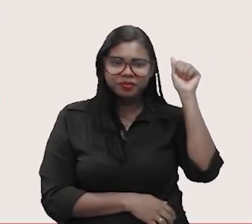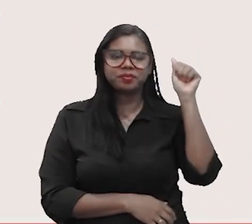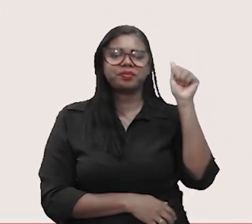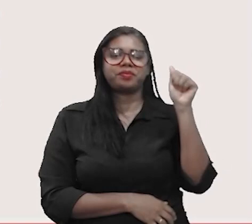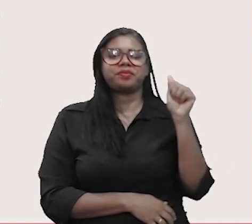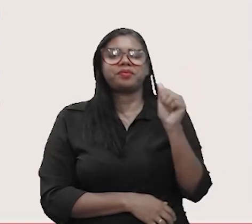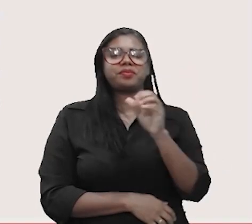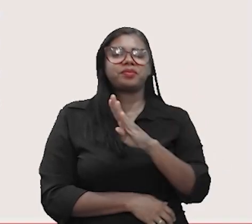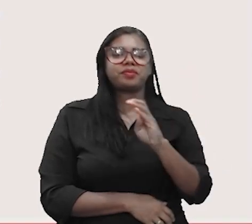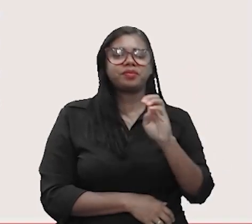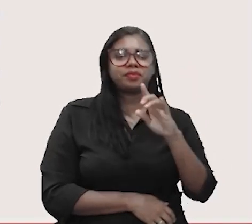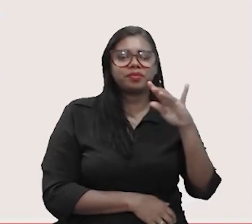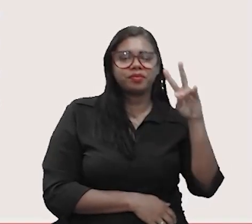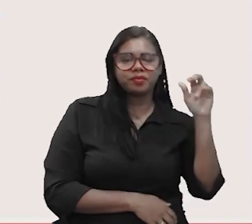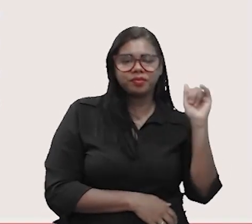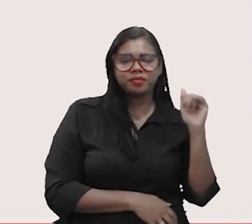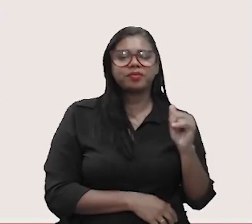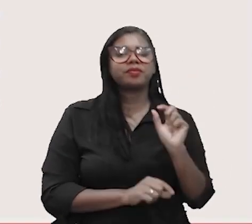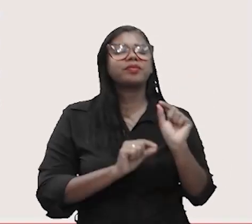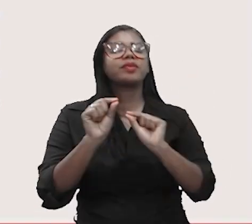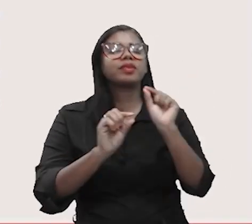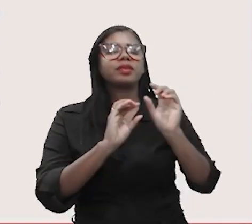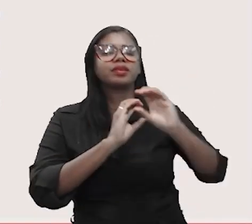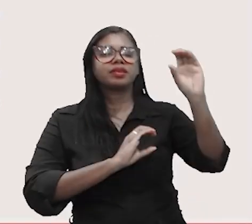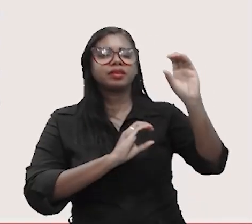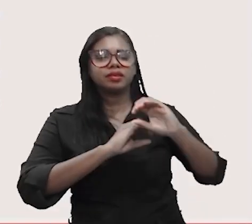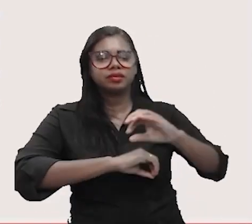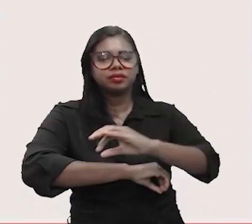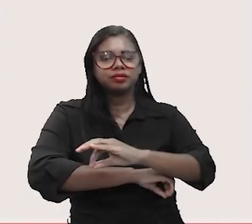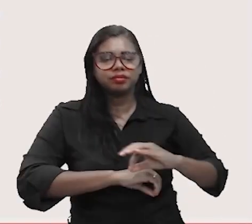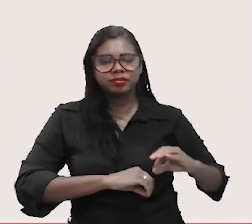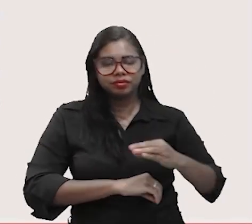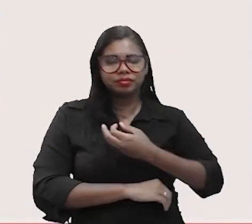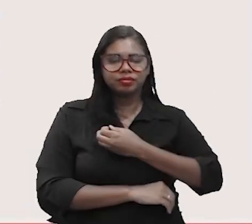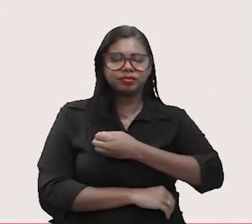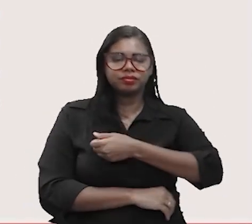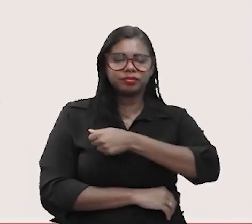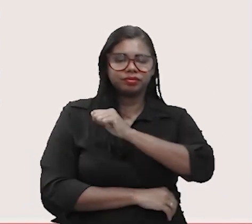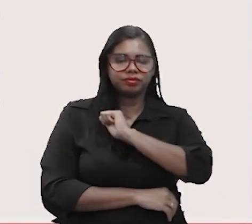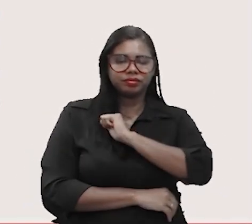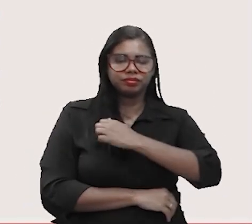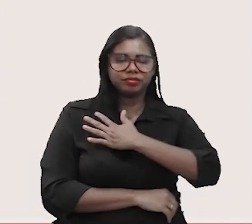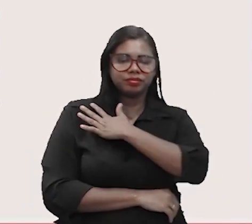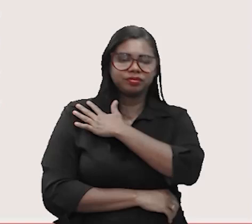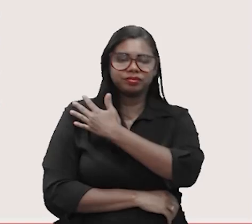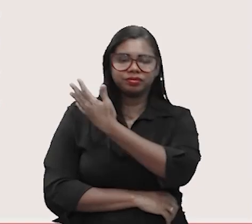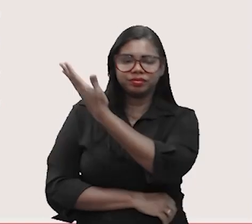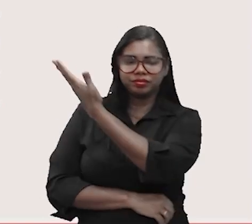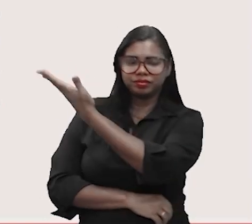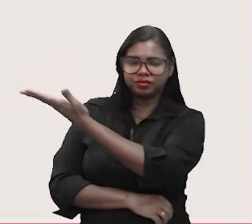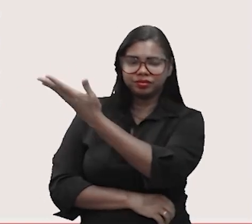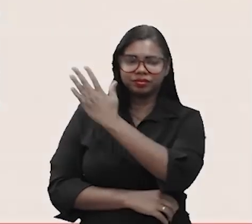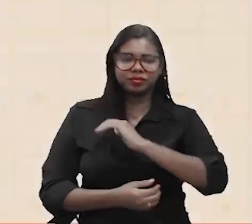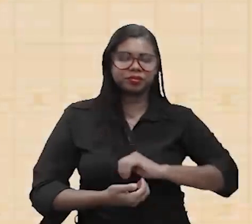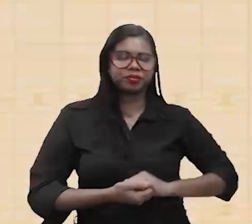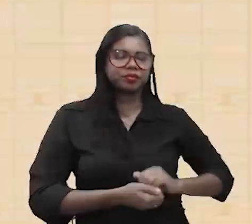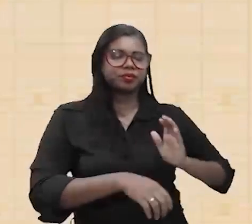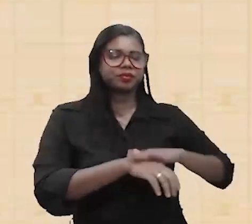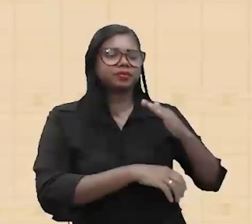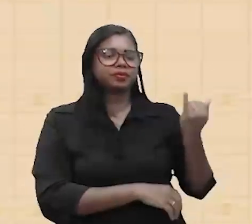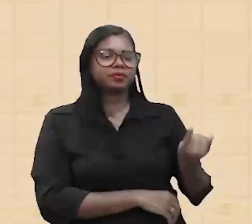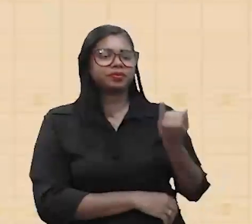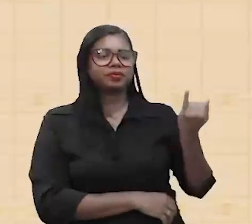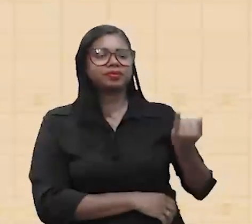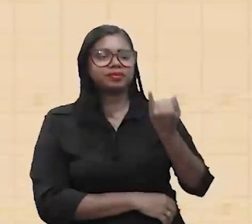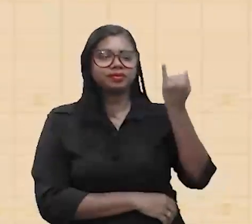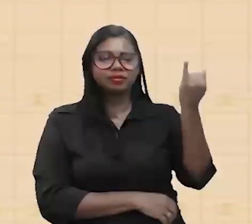fez isso? O engenheiro militar Euclides da Cunha. Entendeu? Então, dá a importância dele e não se perdeu